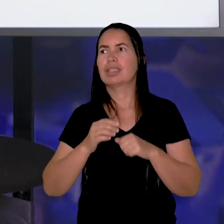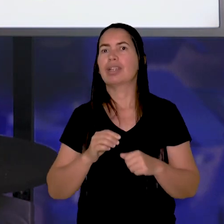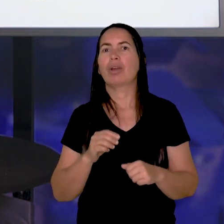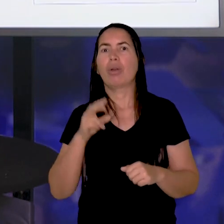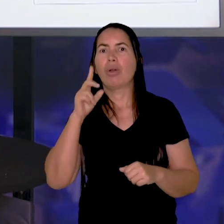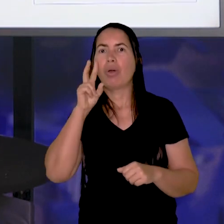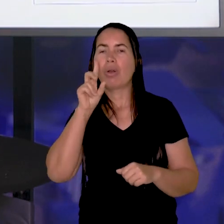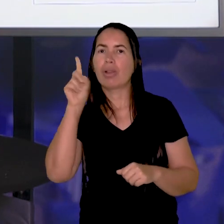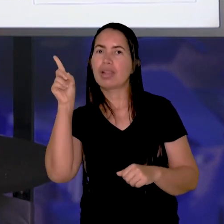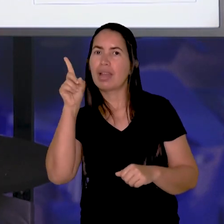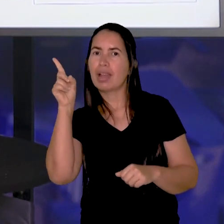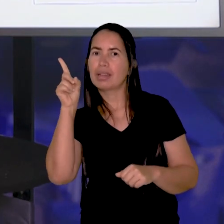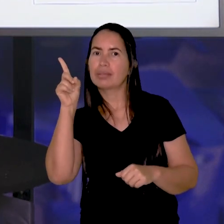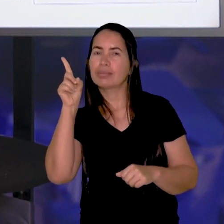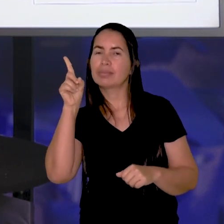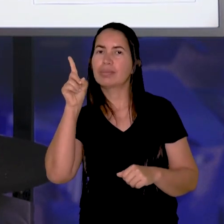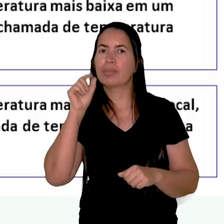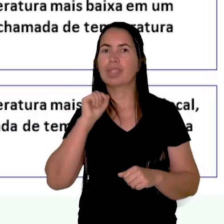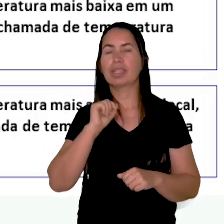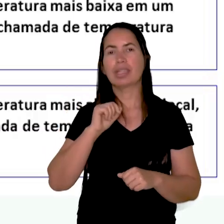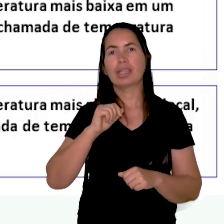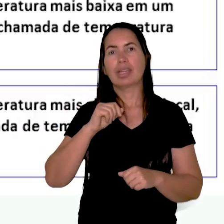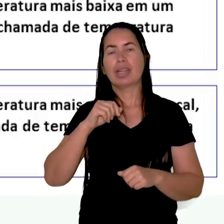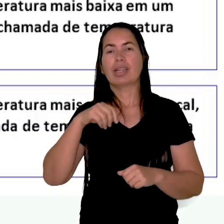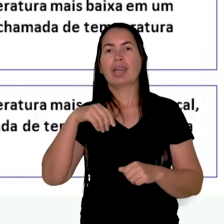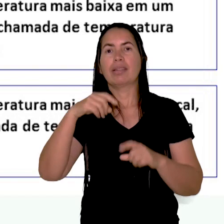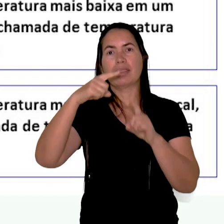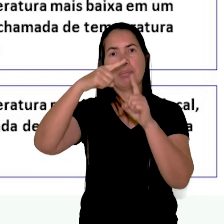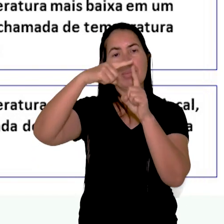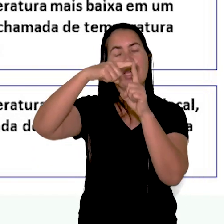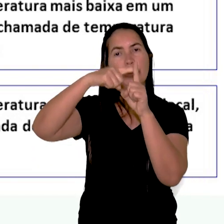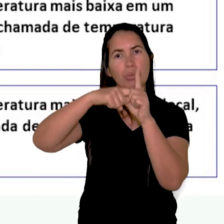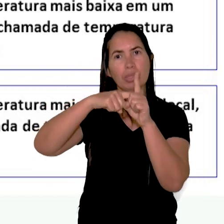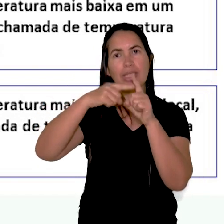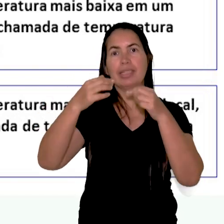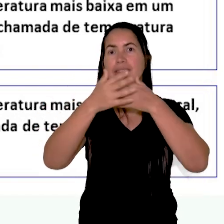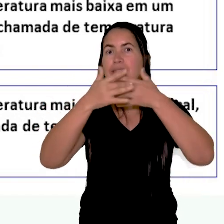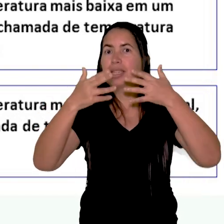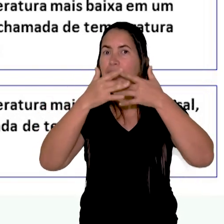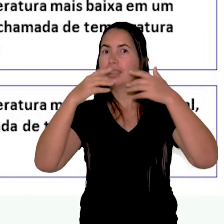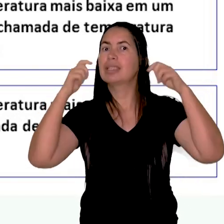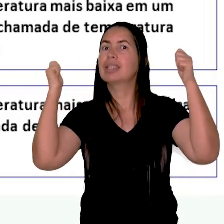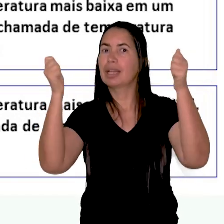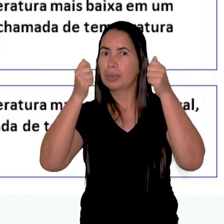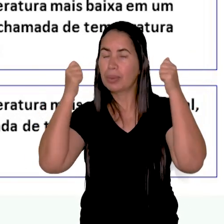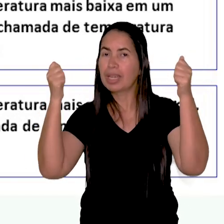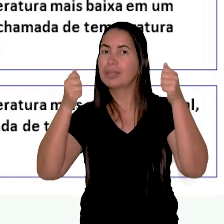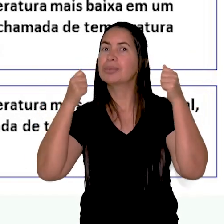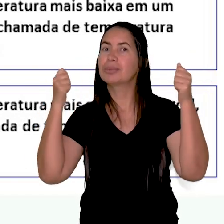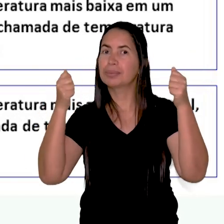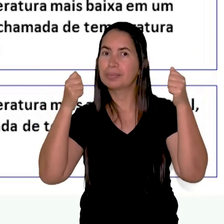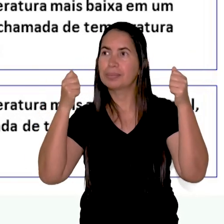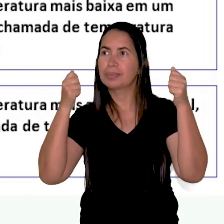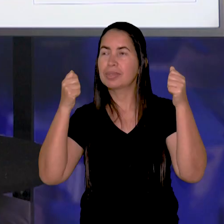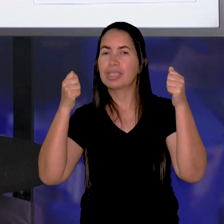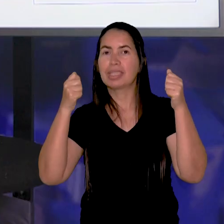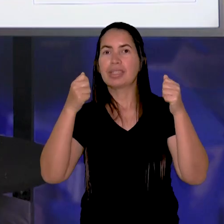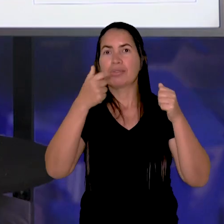Então, observem. A temperatura de nossa cidade Caruaru,